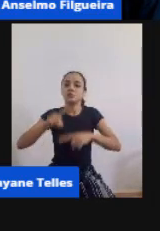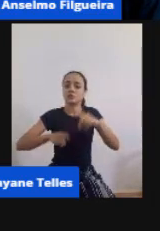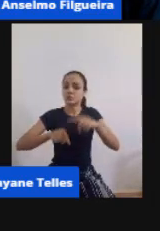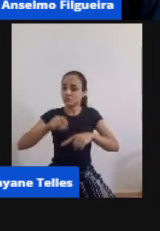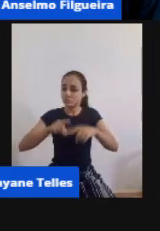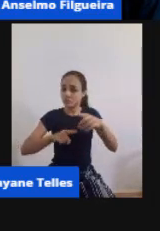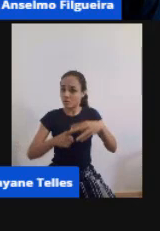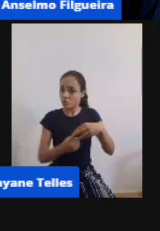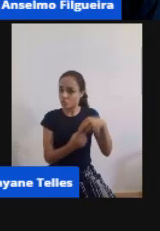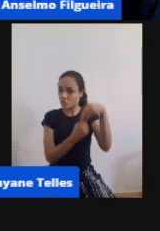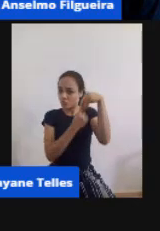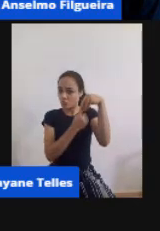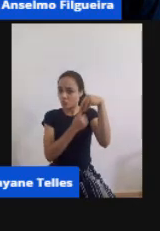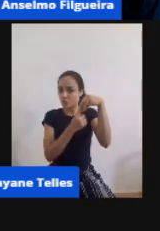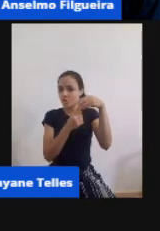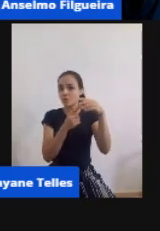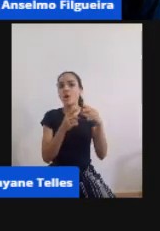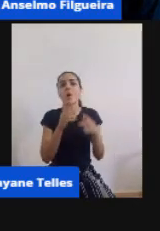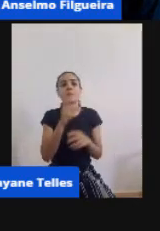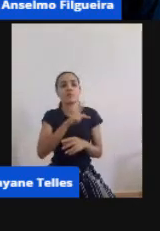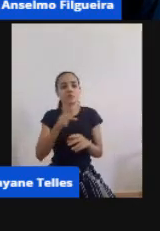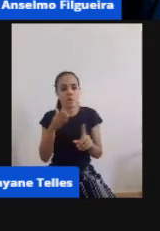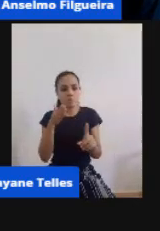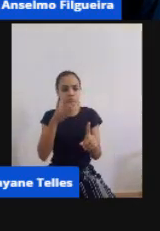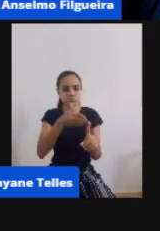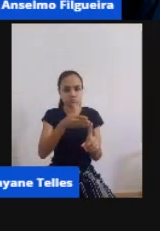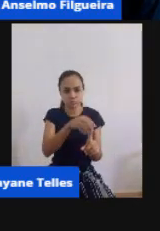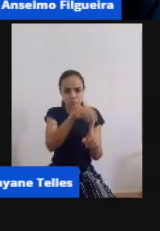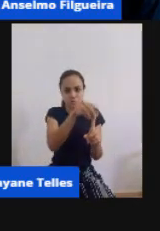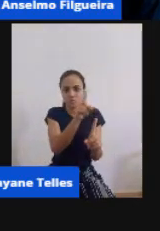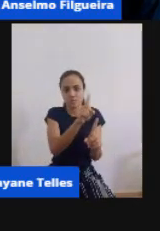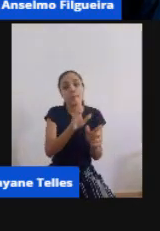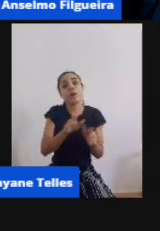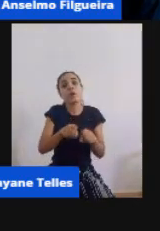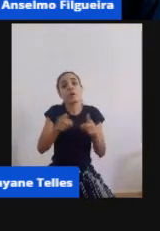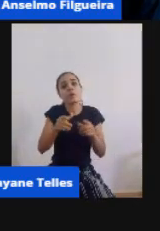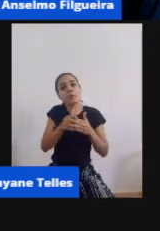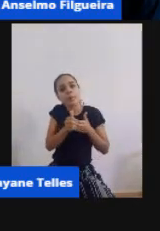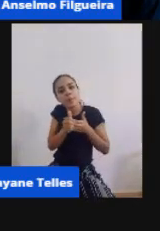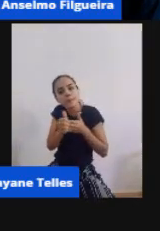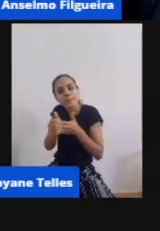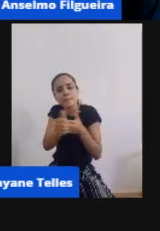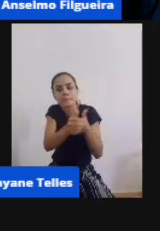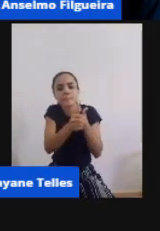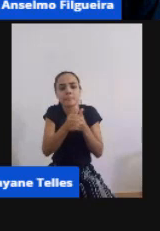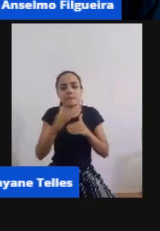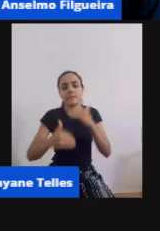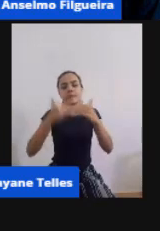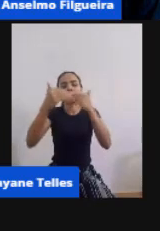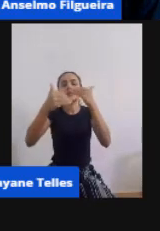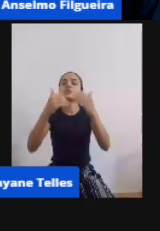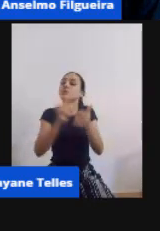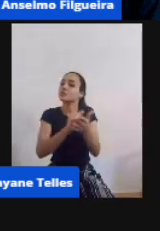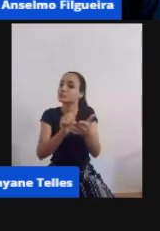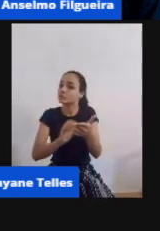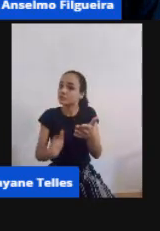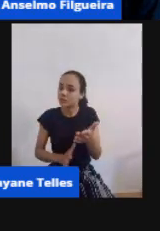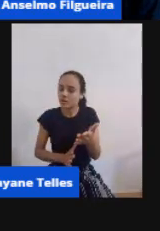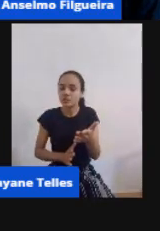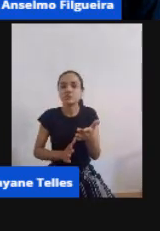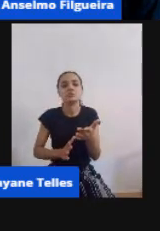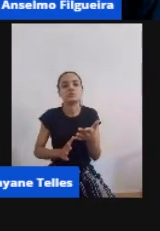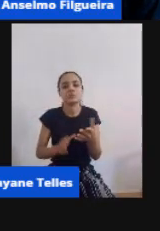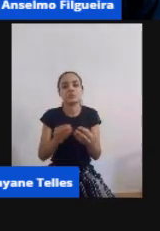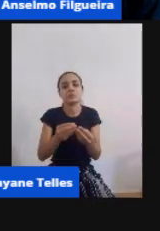um norte para o desenvolvimento e aplicação de outras atividades, que possam desenvolver as